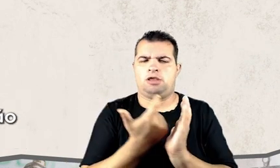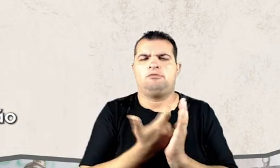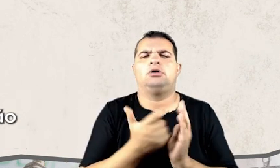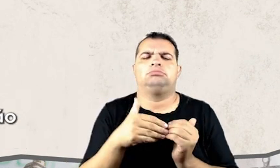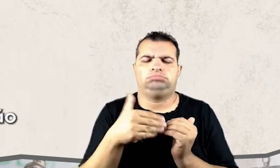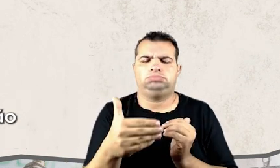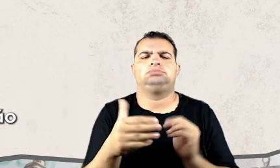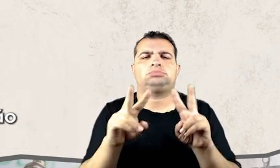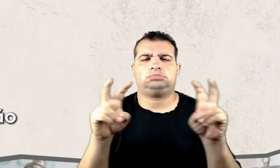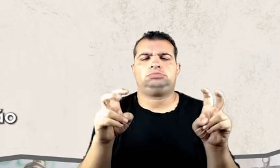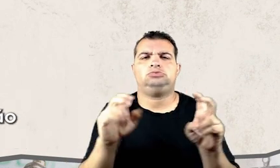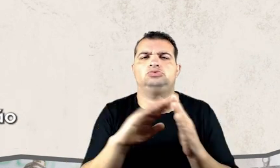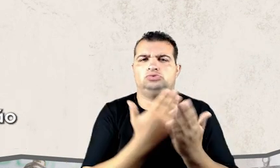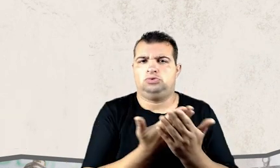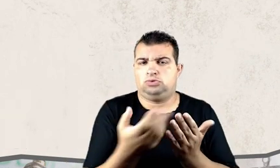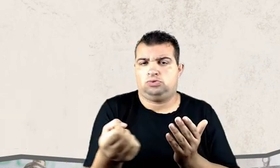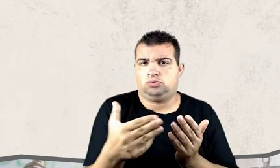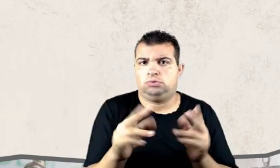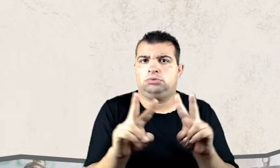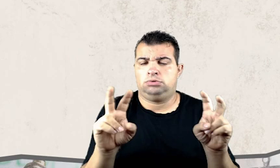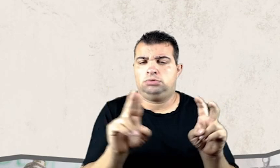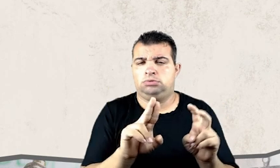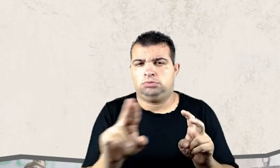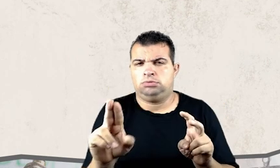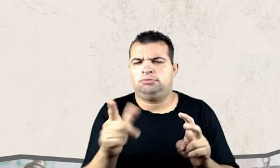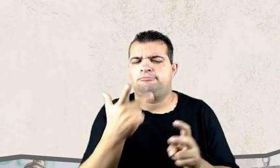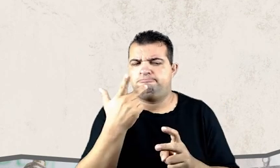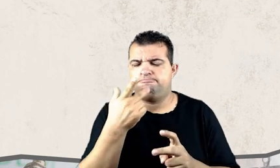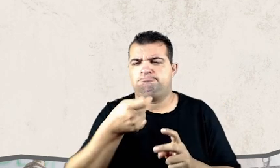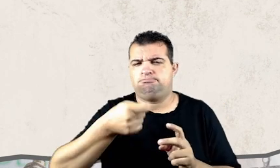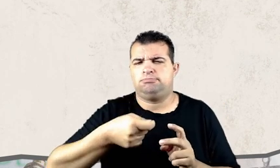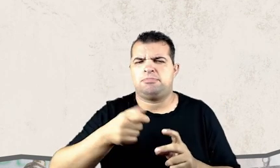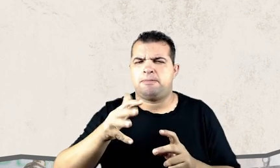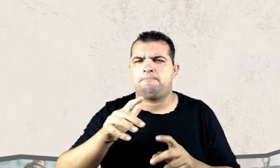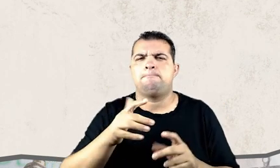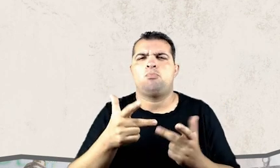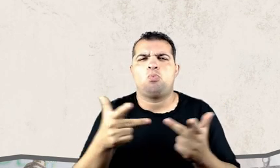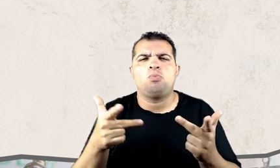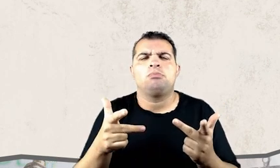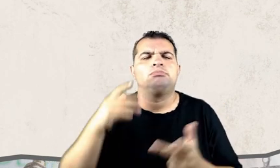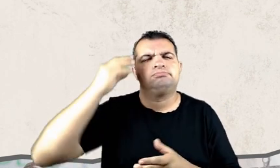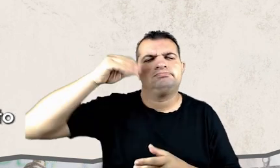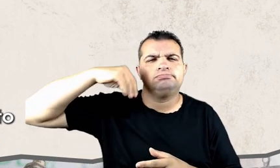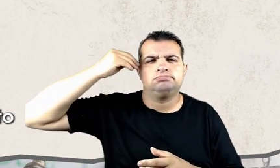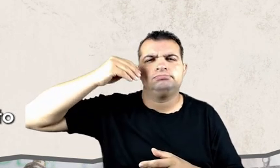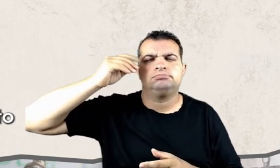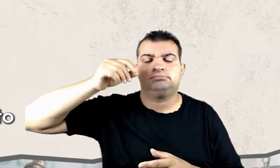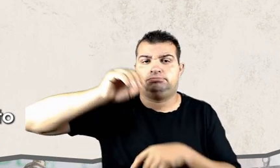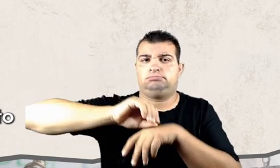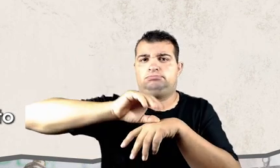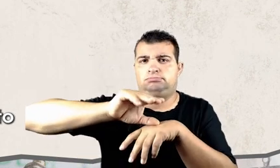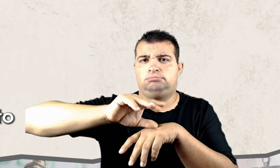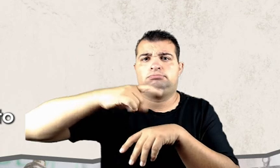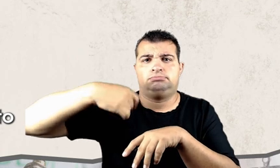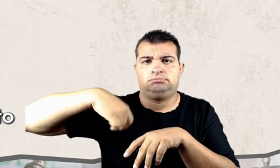chamado Introdução ao Estudo da Escola Nova, ele faz uma afirmação que é mais ou menos isso. A psicologia